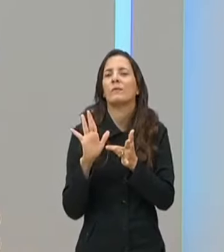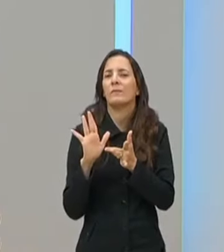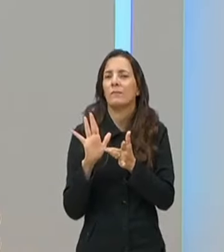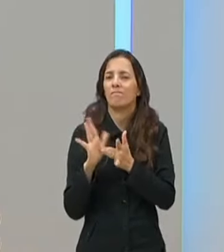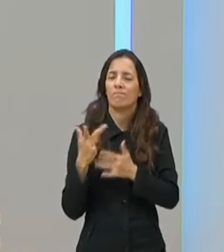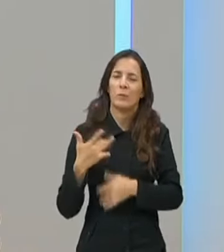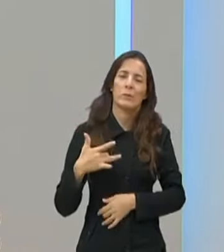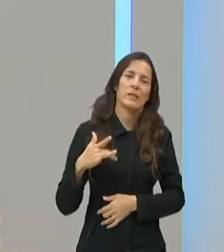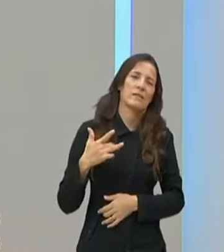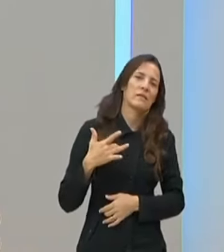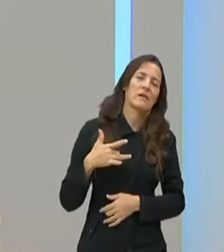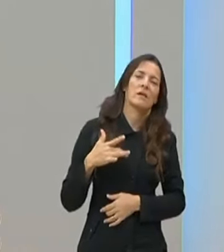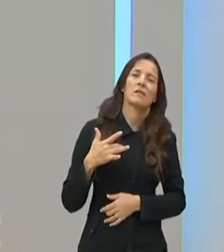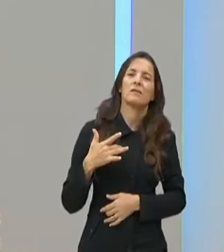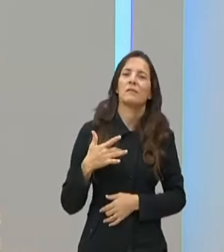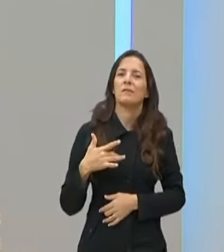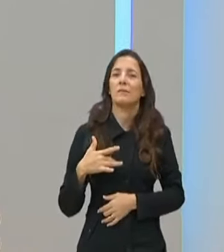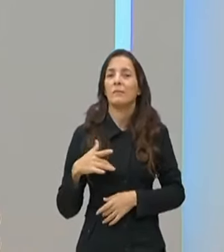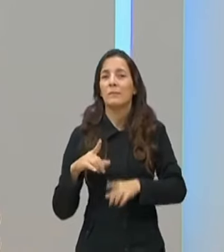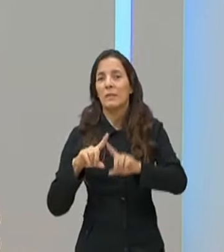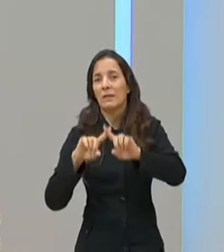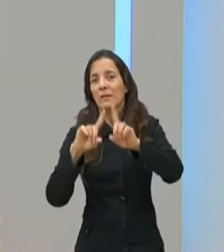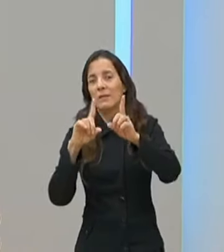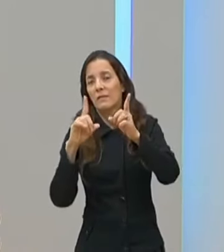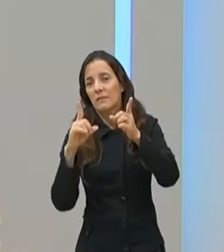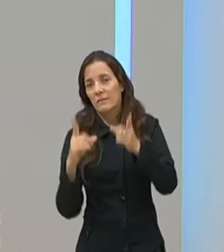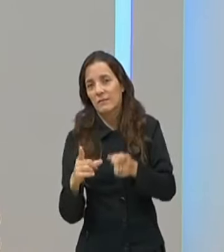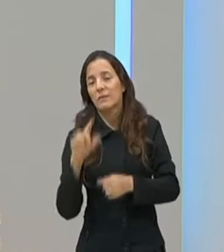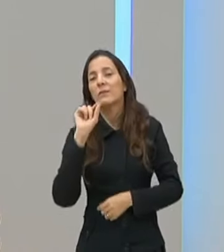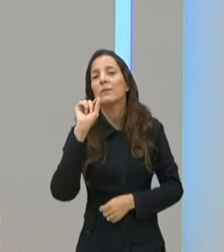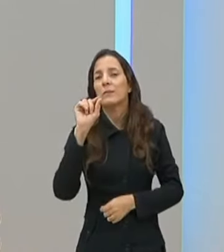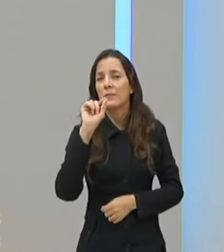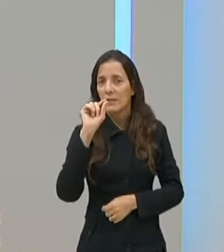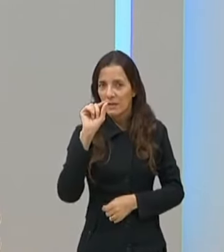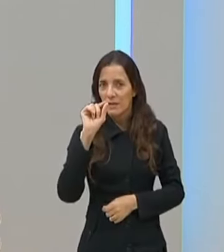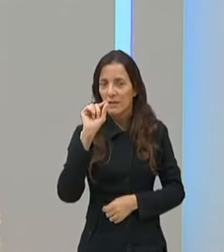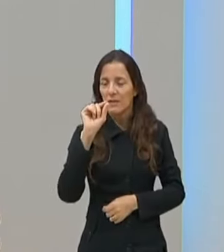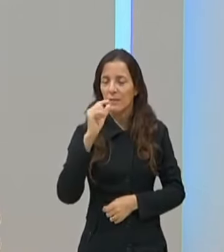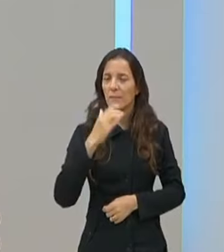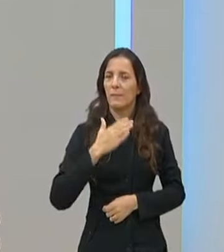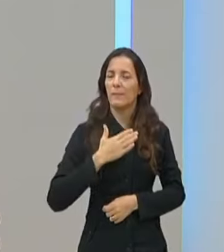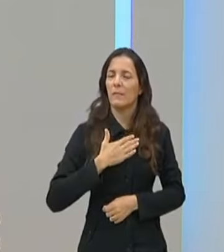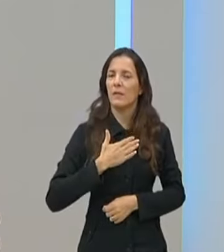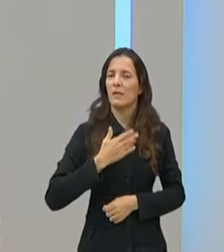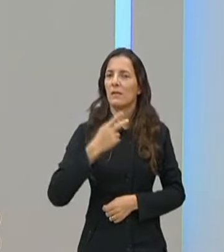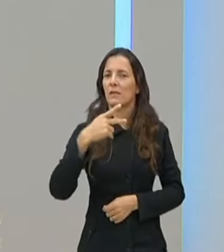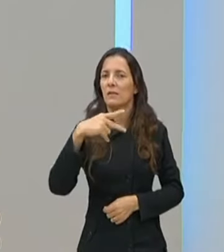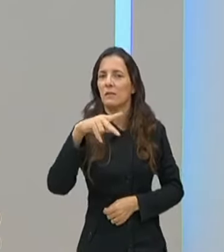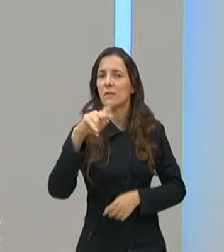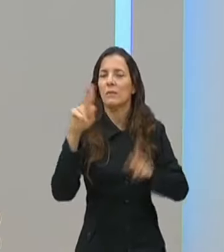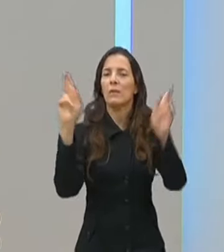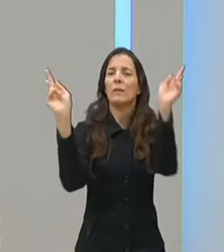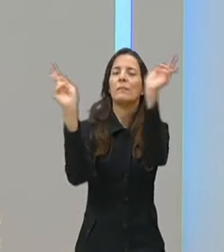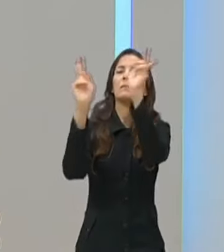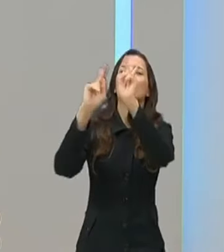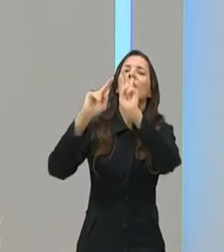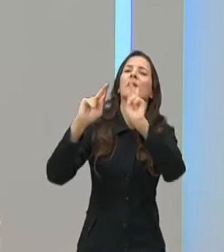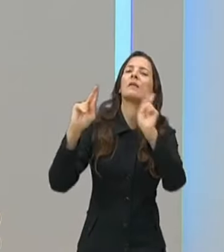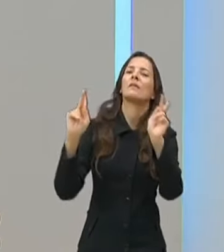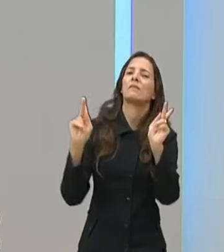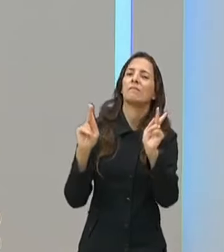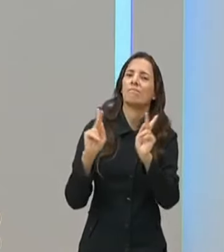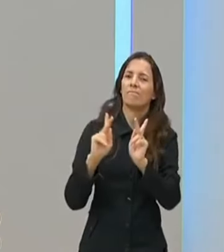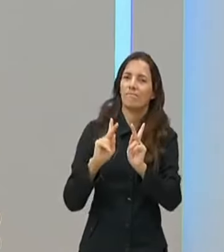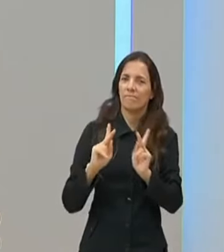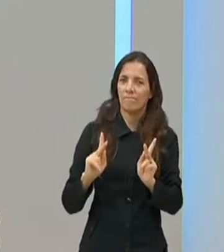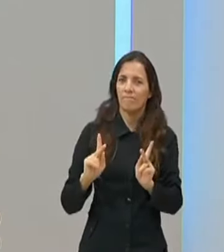iniquidades. O castigo que nos traz a paz estava sobre ele, e pelas suas pisaduras fomos